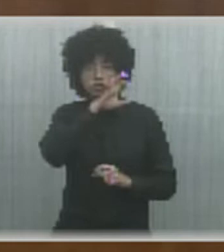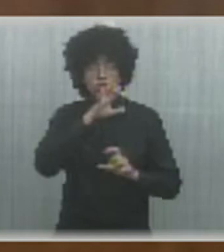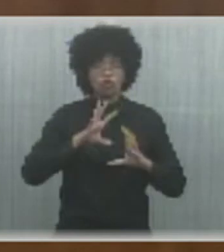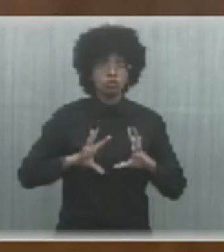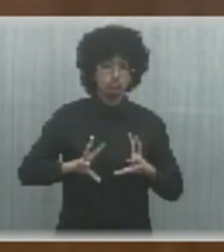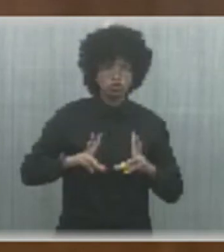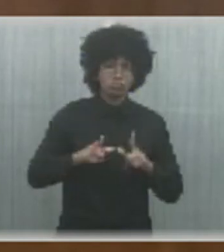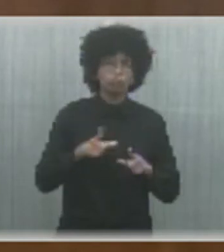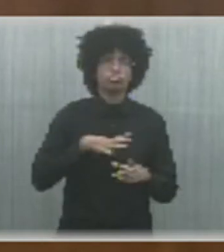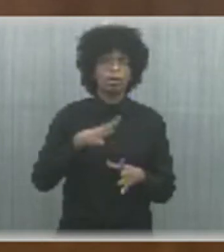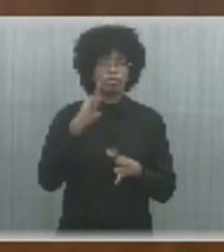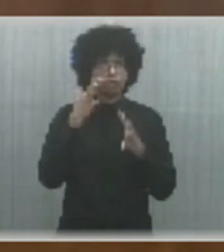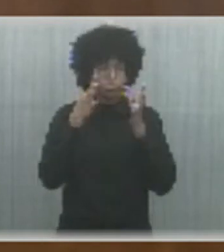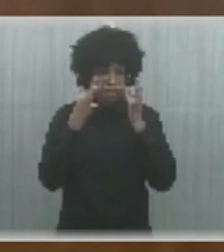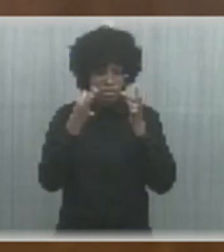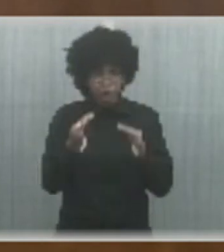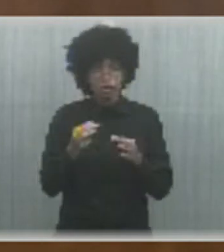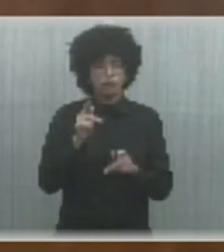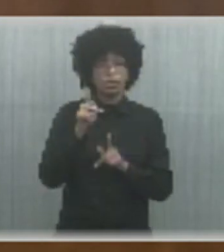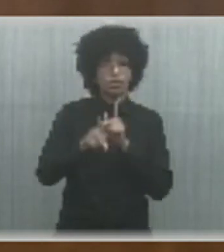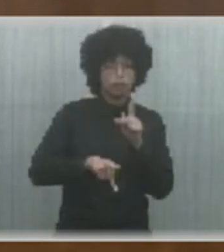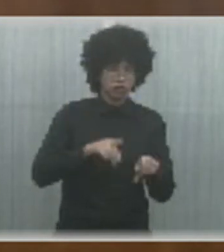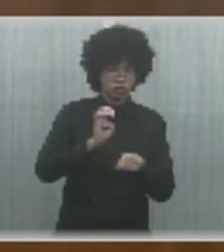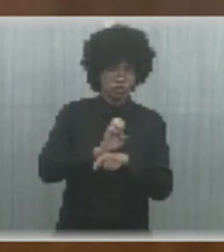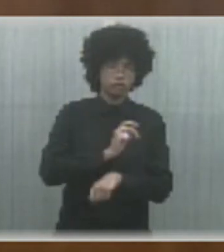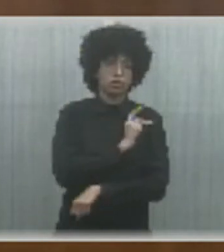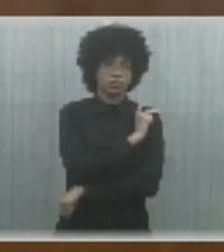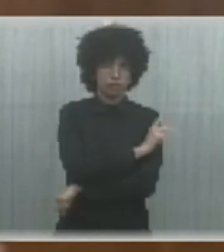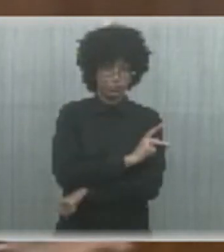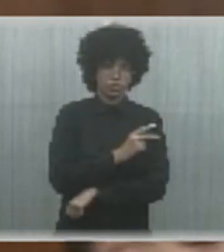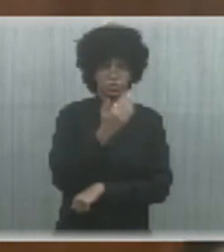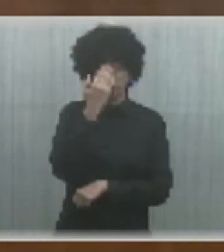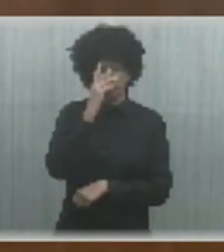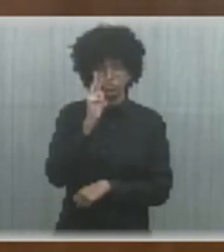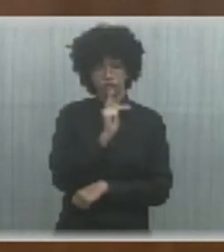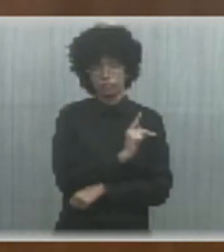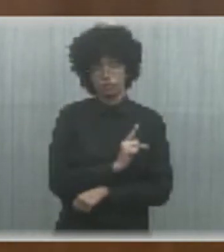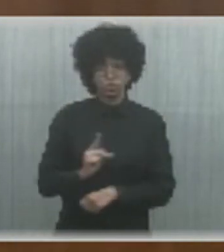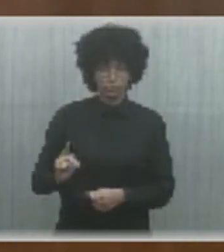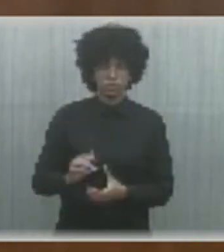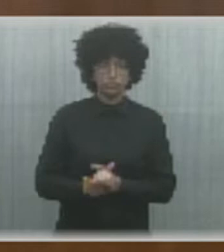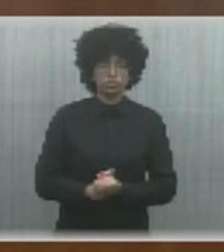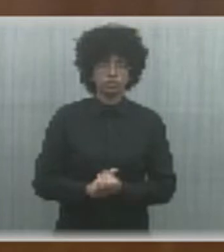de interesse da população do, do estado do Piauí. Muito obrigado, senhor presidente.